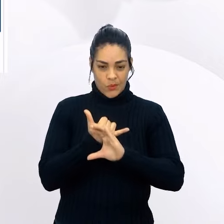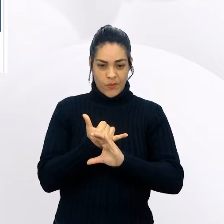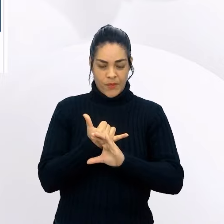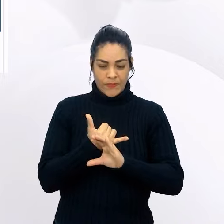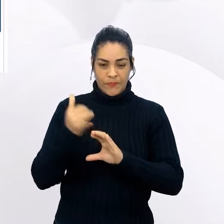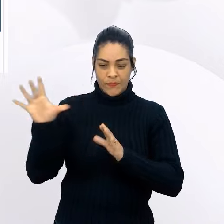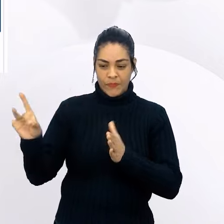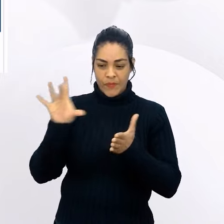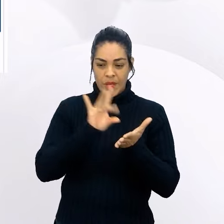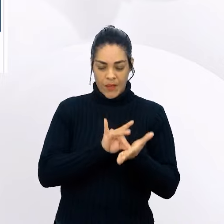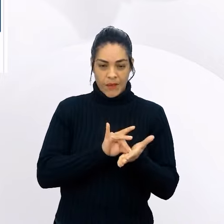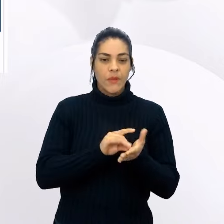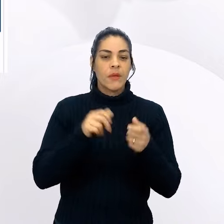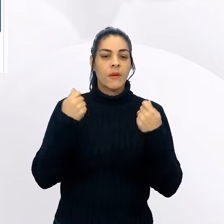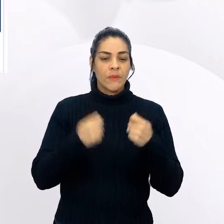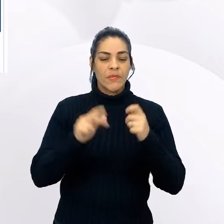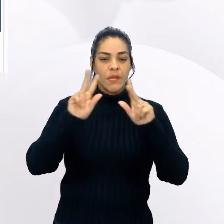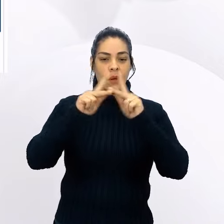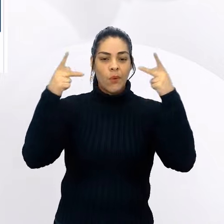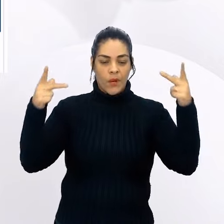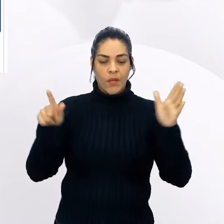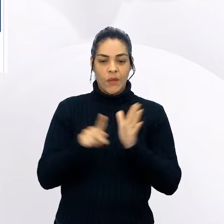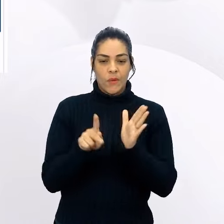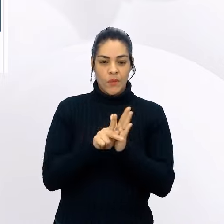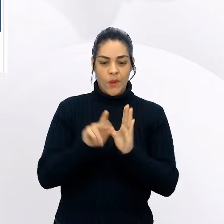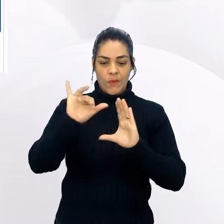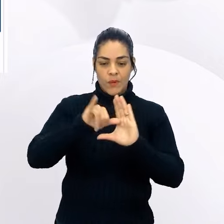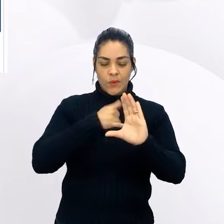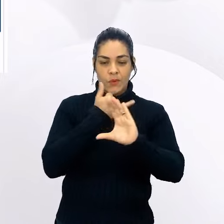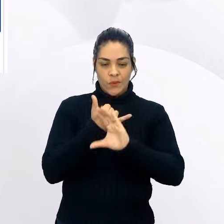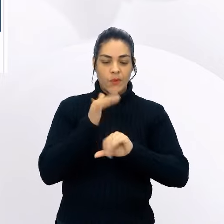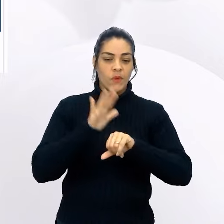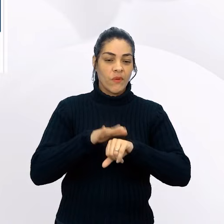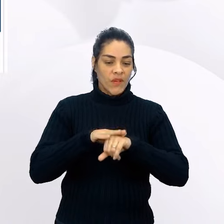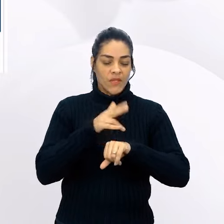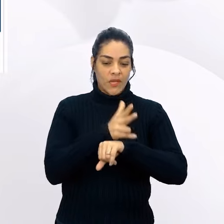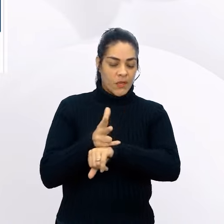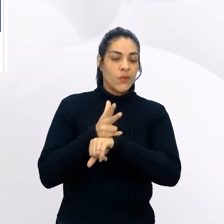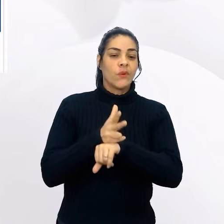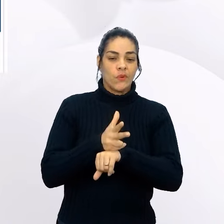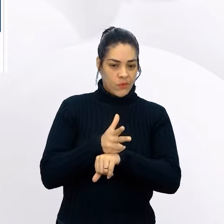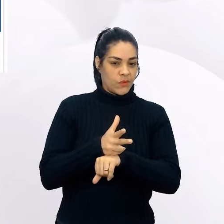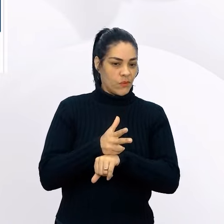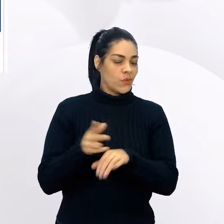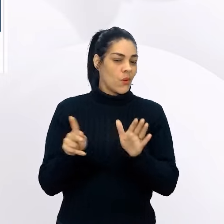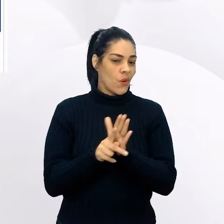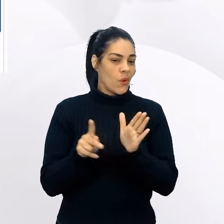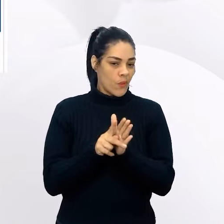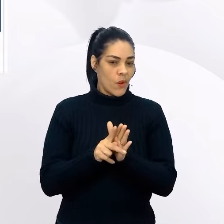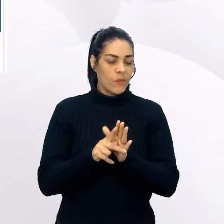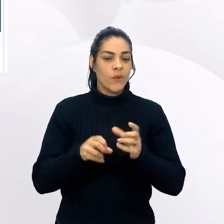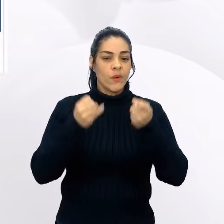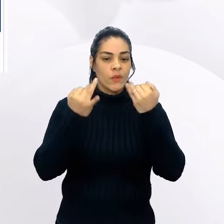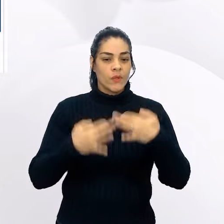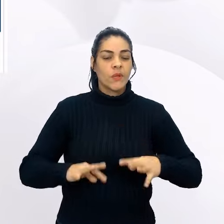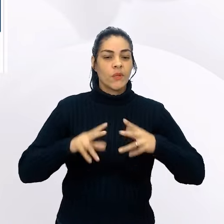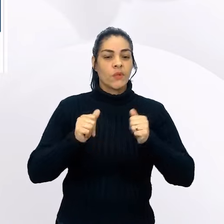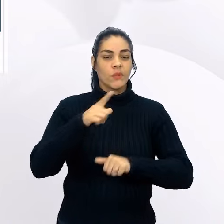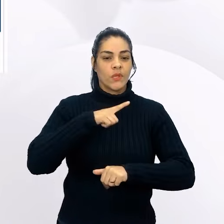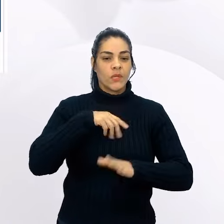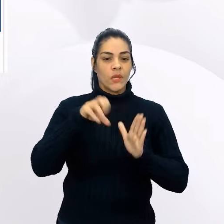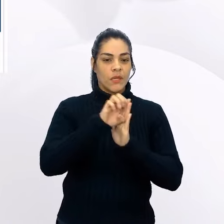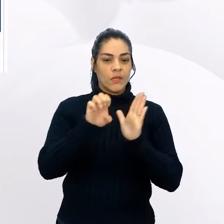vocês precisam ter o link do YouTube e fazer o vídeo baseado nos critérios que estão no edital. Depois que vocês fizeram